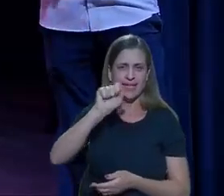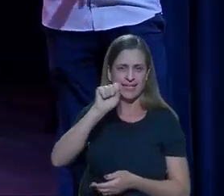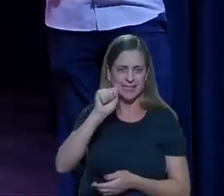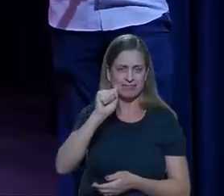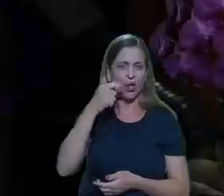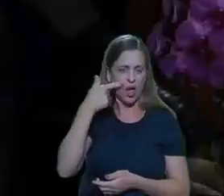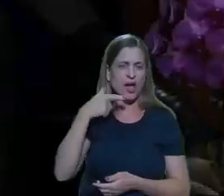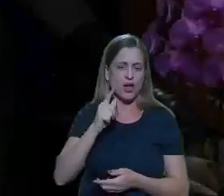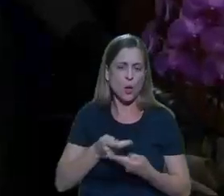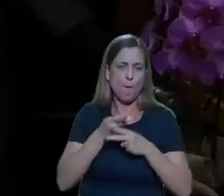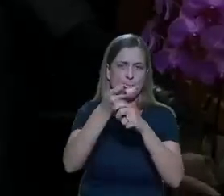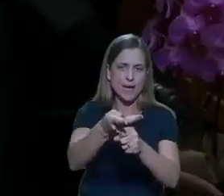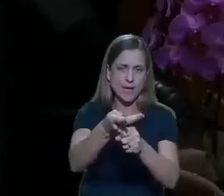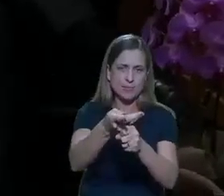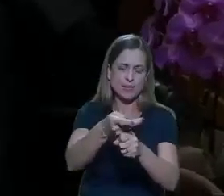também.